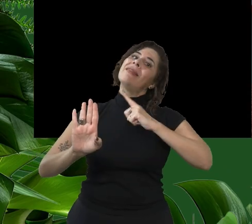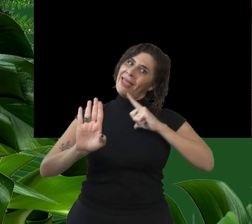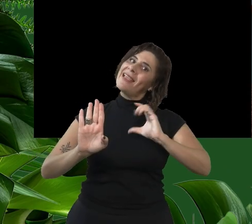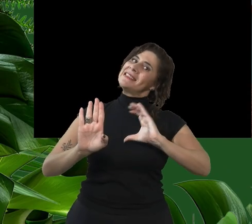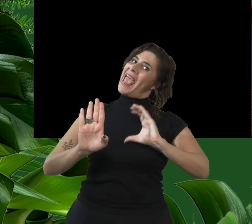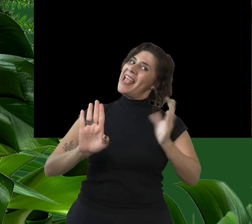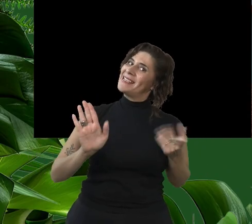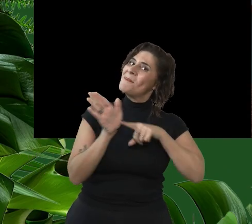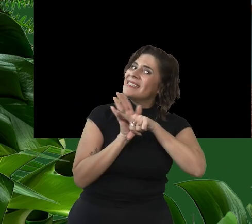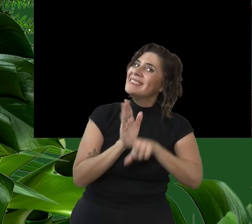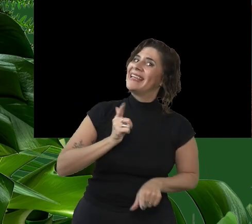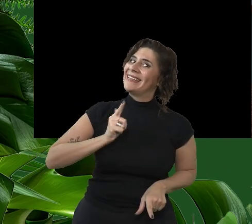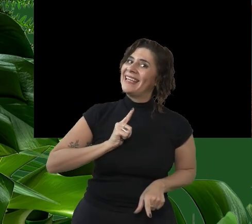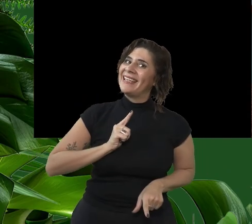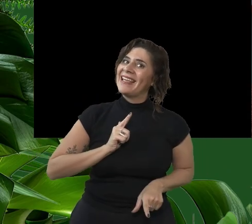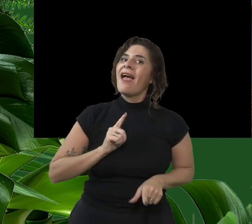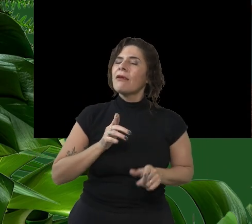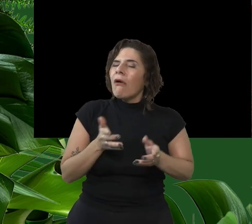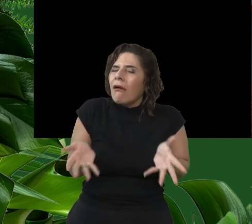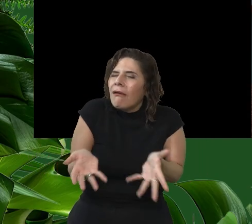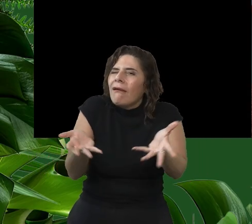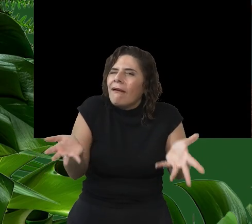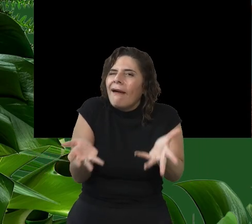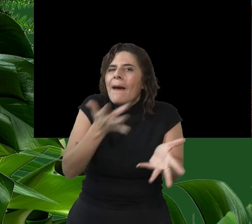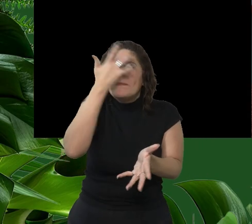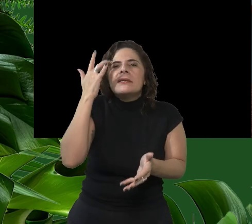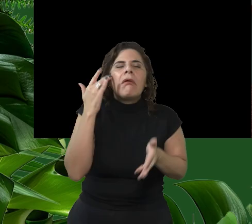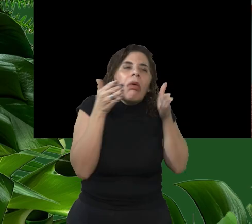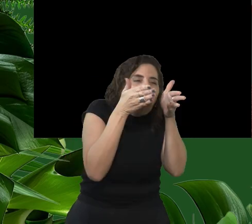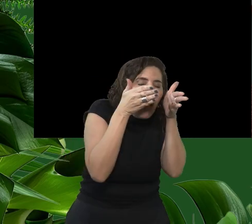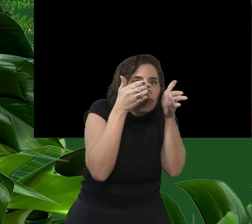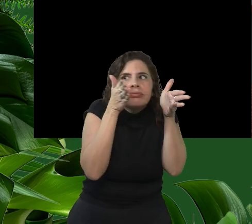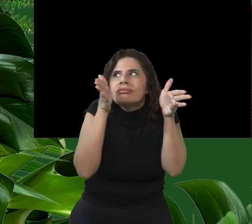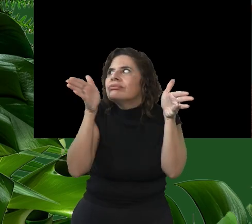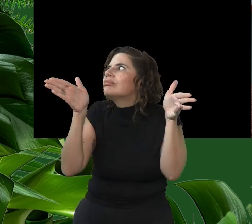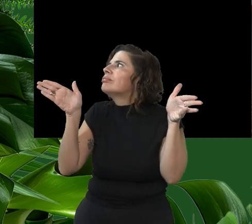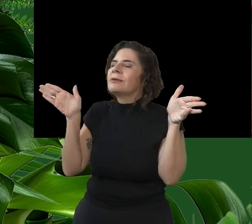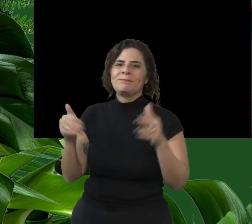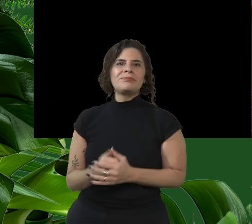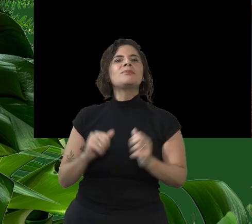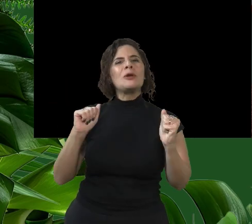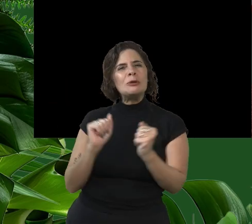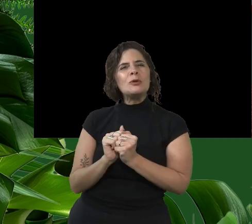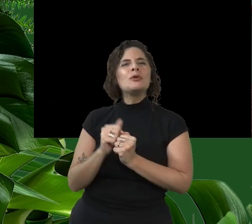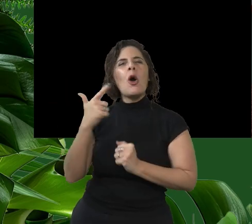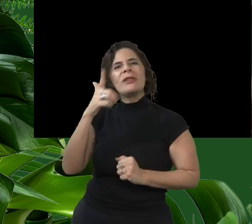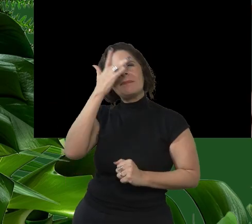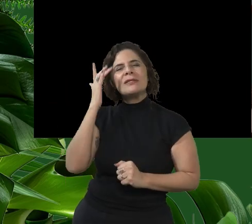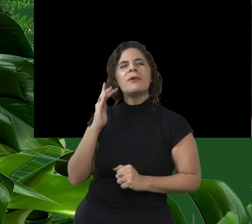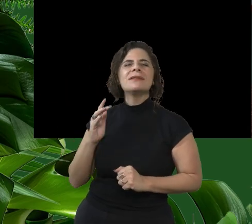né, mudando essa visão. E tem muitas formas. Eu agora estou envolvida num novo projeto com o neurocientista Miguel Nicoleles, vai ser uma